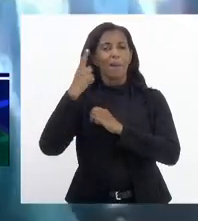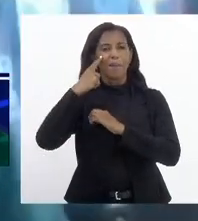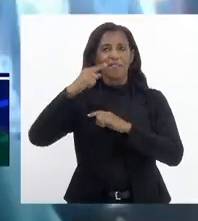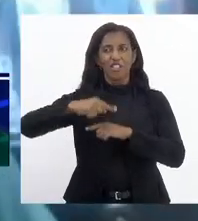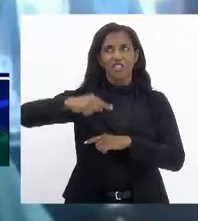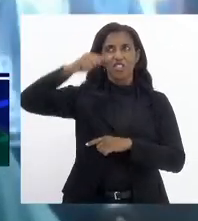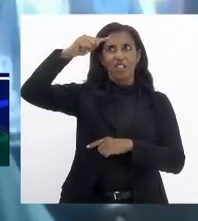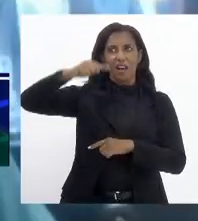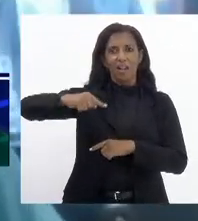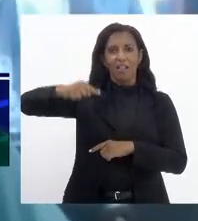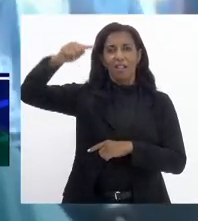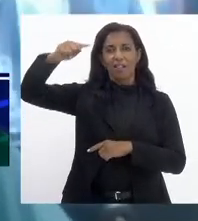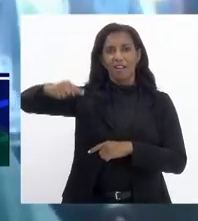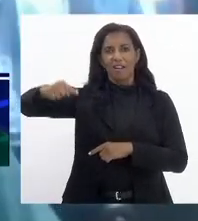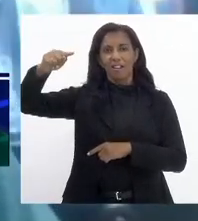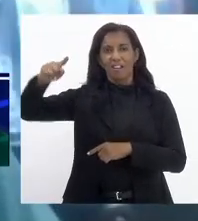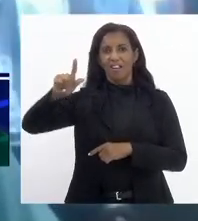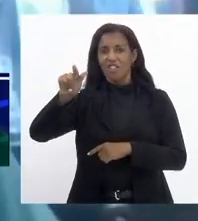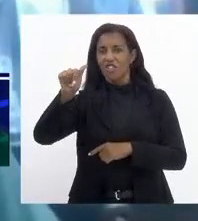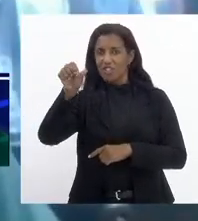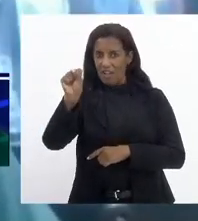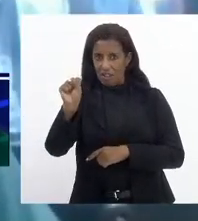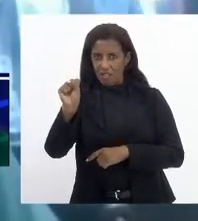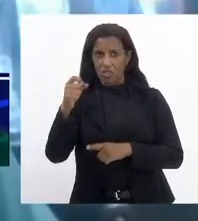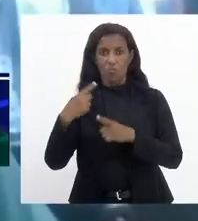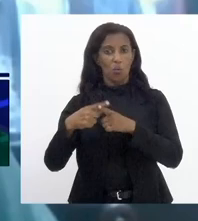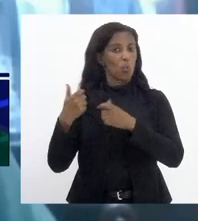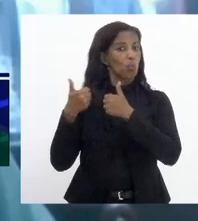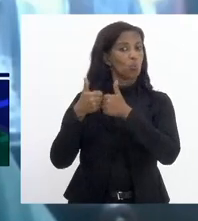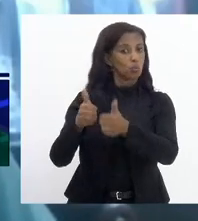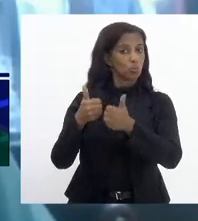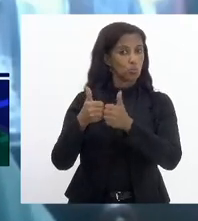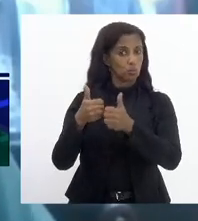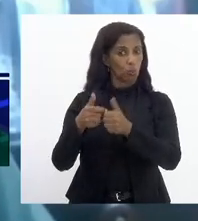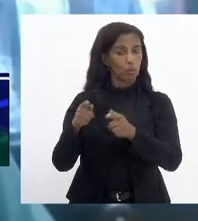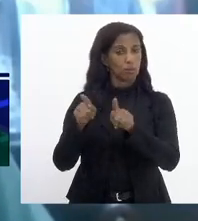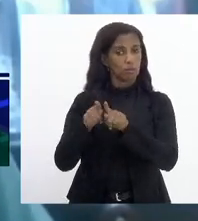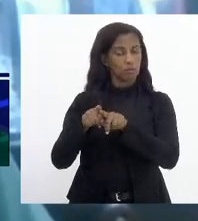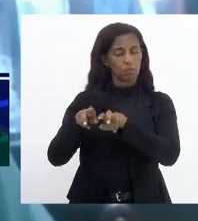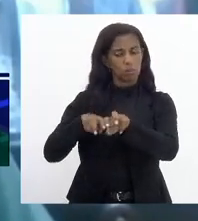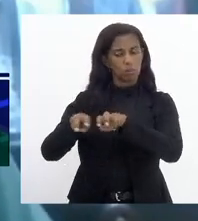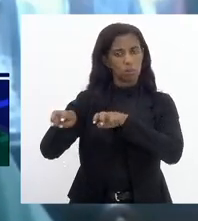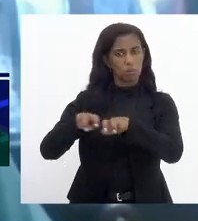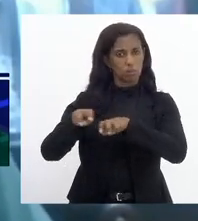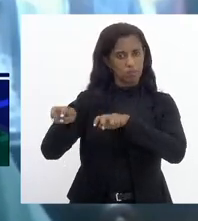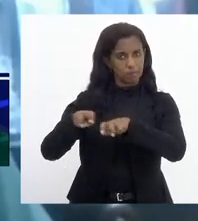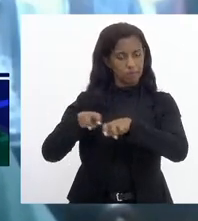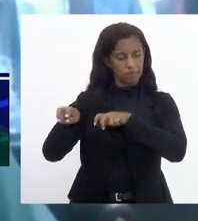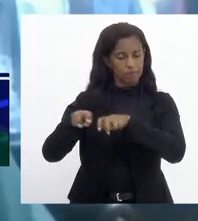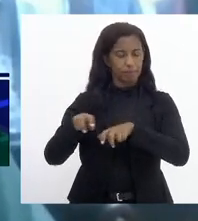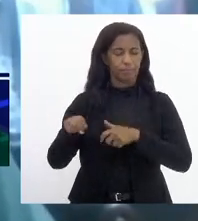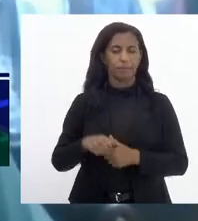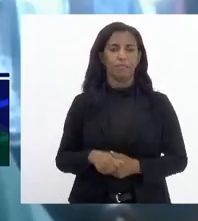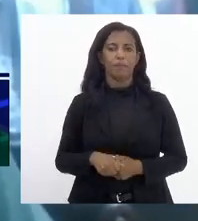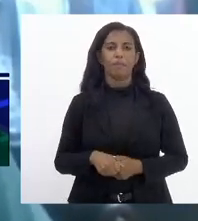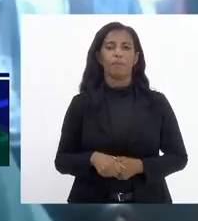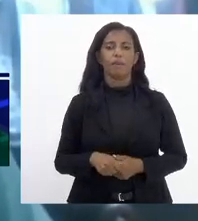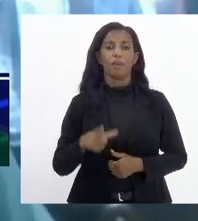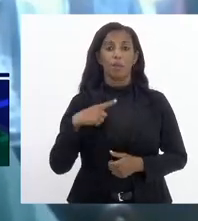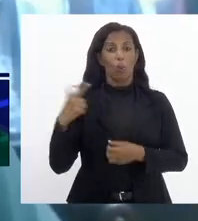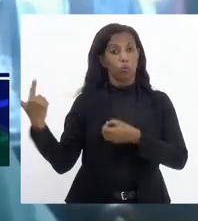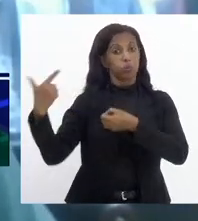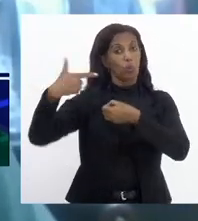existe mais há muitos anos, os ônibus e os veículos sobre rodas, que usam sobretudo